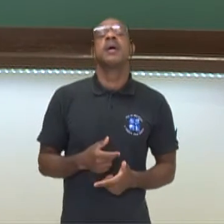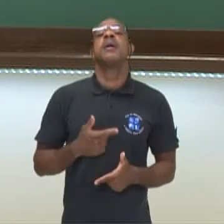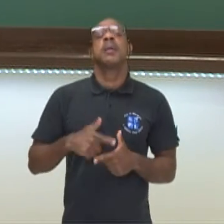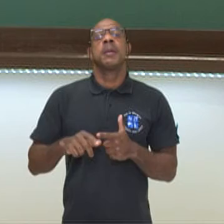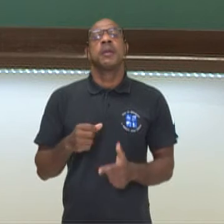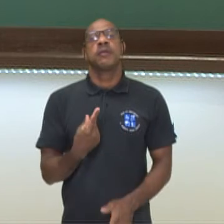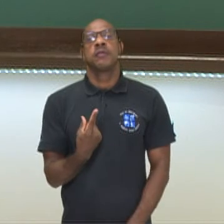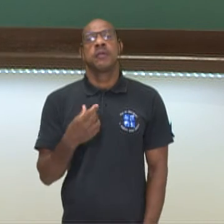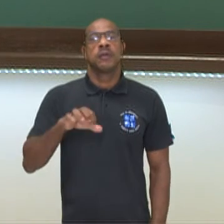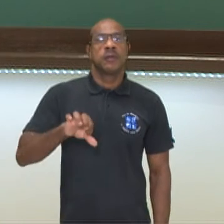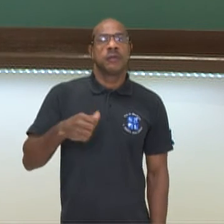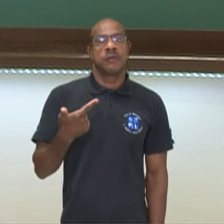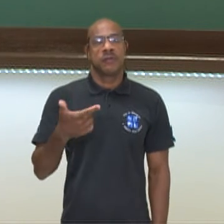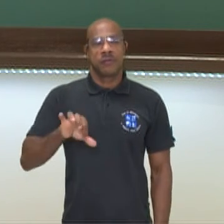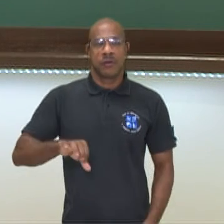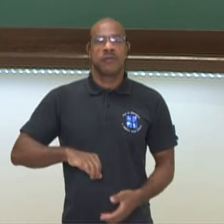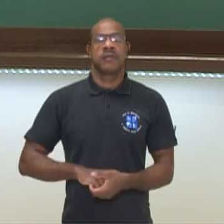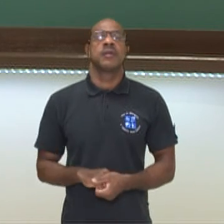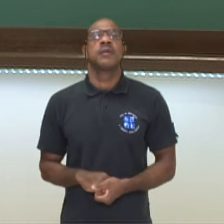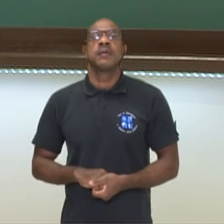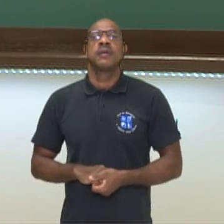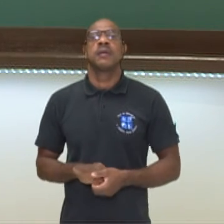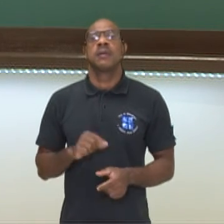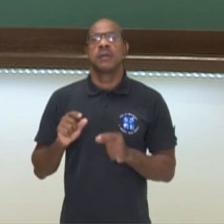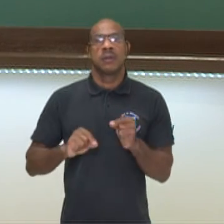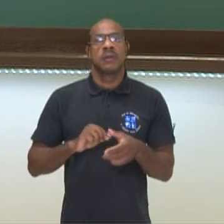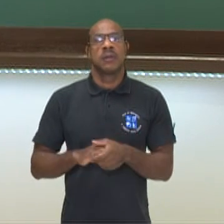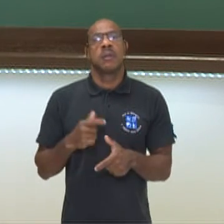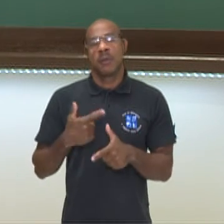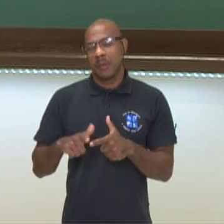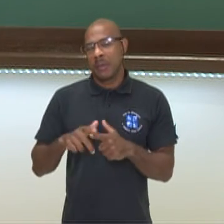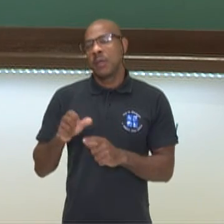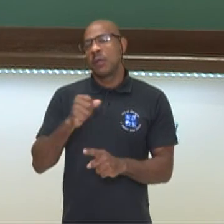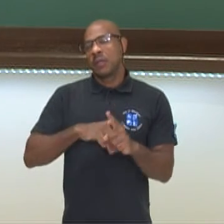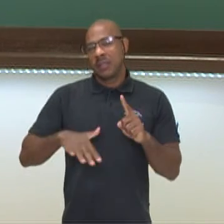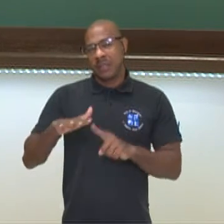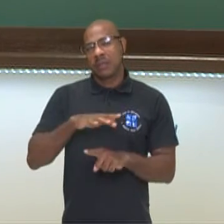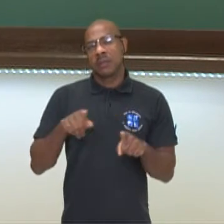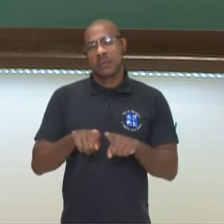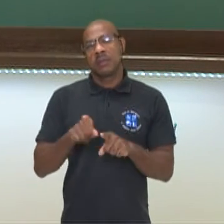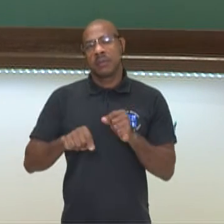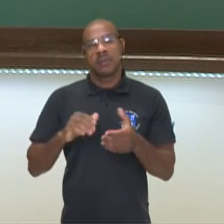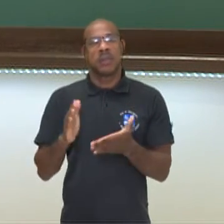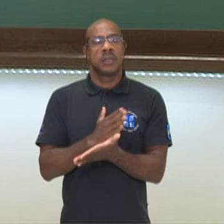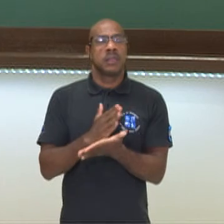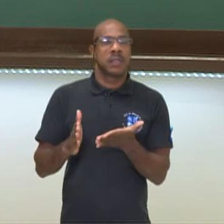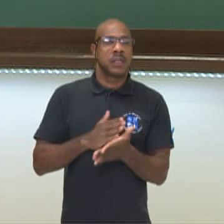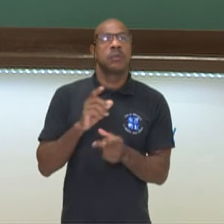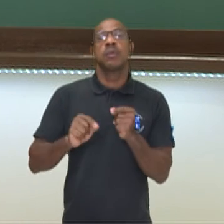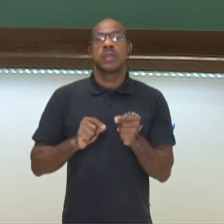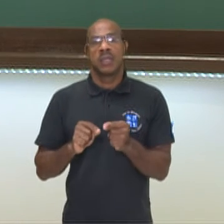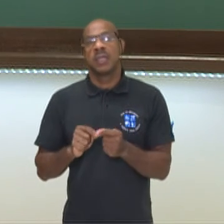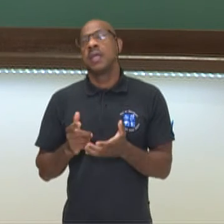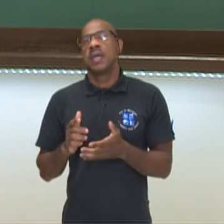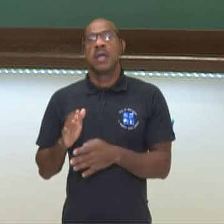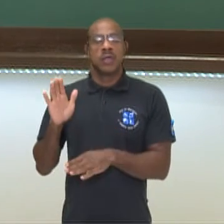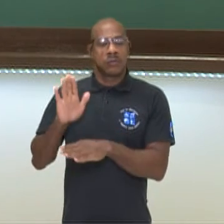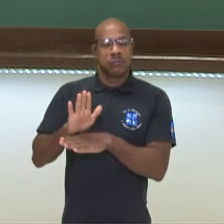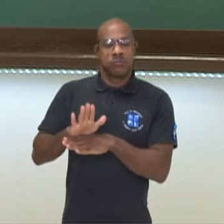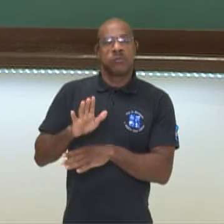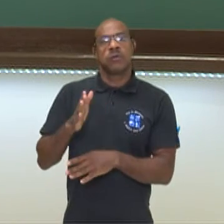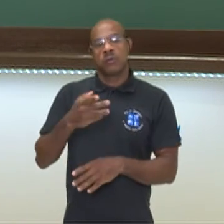né, diretamente o problema social da crise, né, e algumas intervenções do Estado.